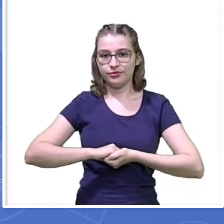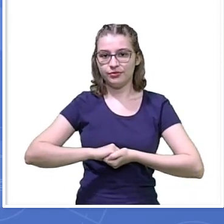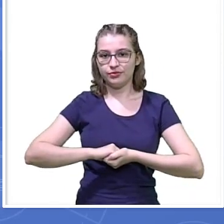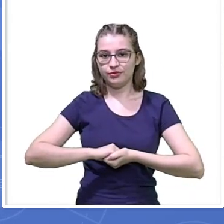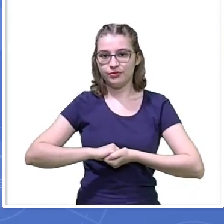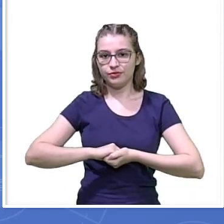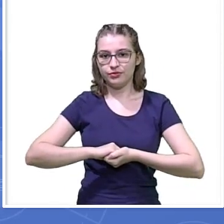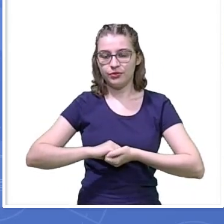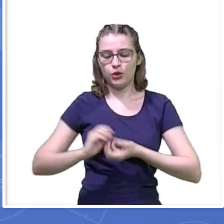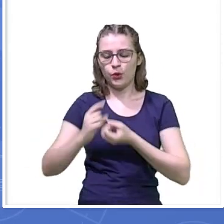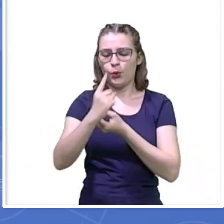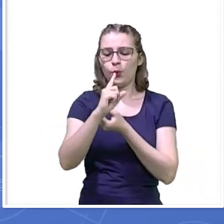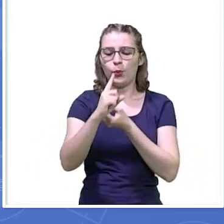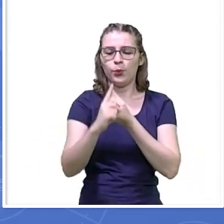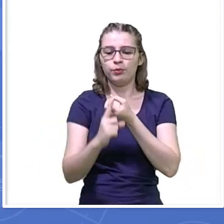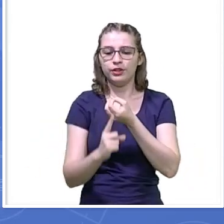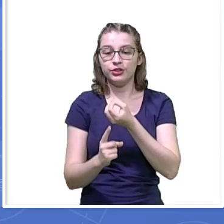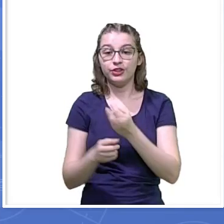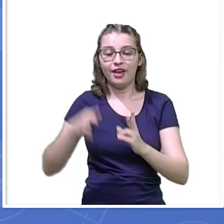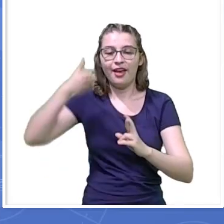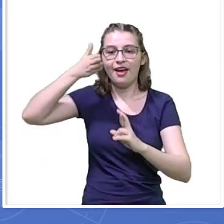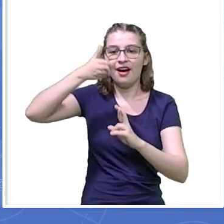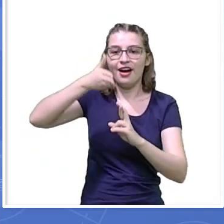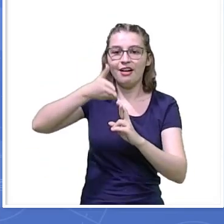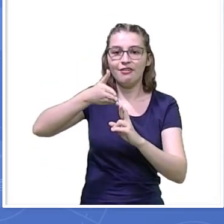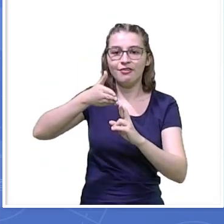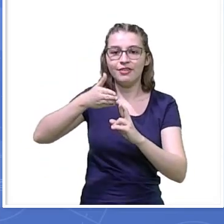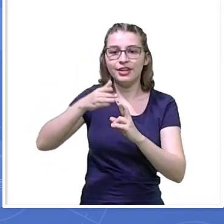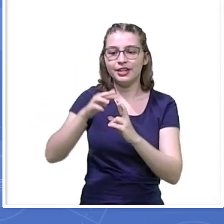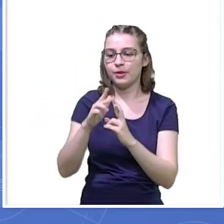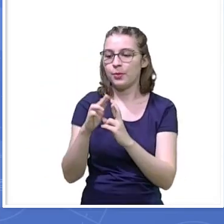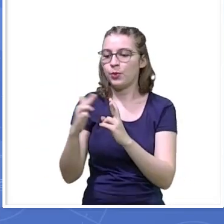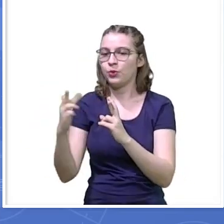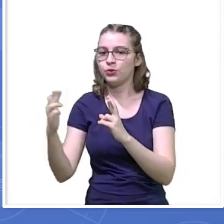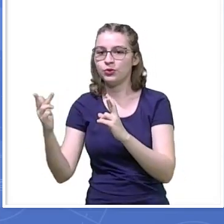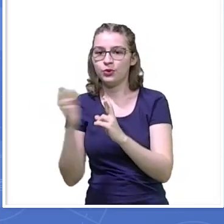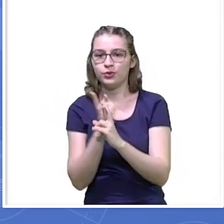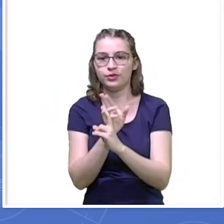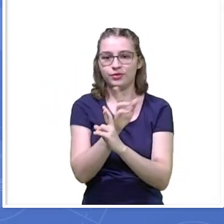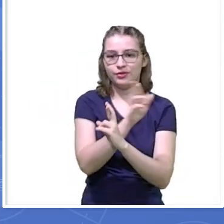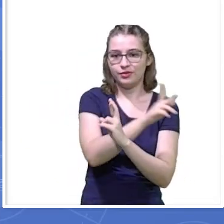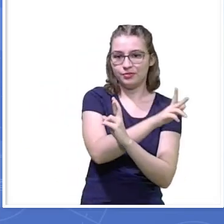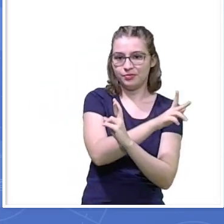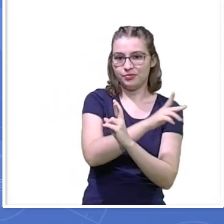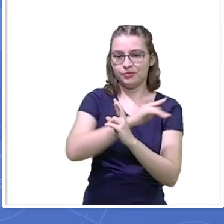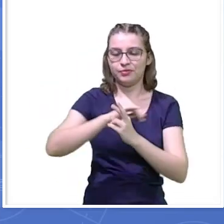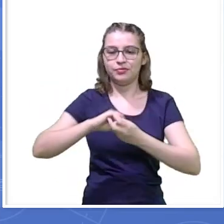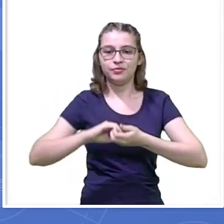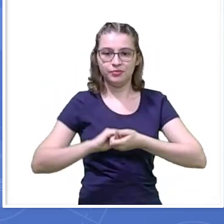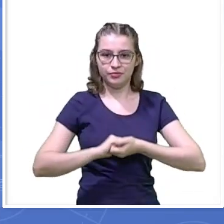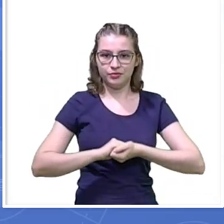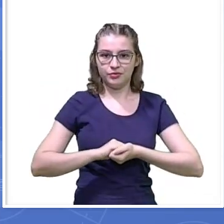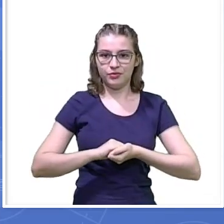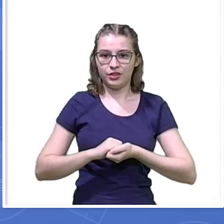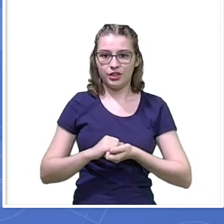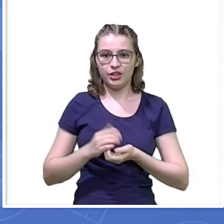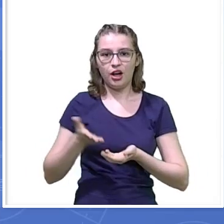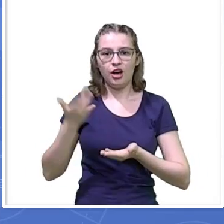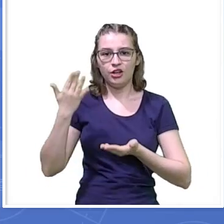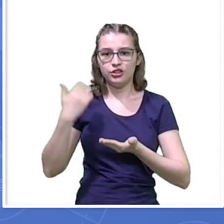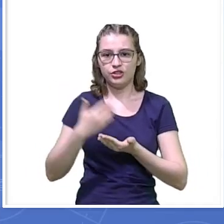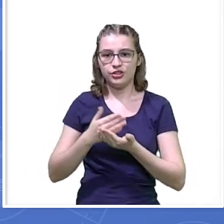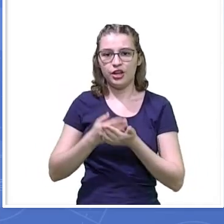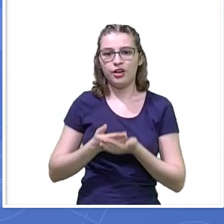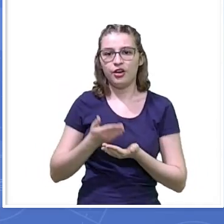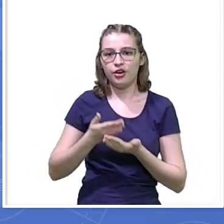do meridiano de Greenwich ser a referência para todos os outros, onde foi comentado na nossa aula. Então a primeira